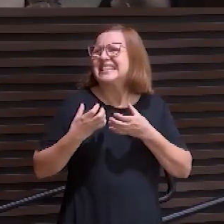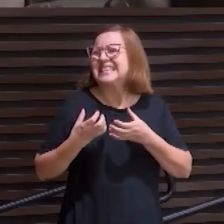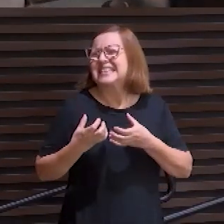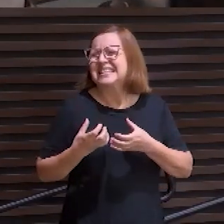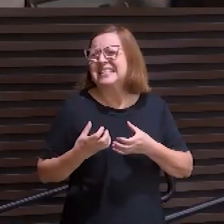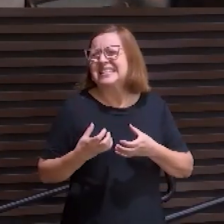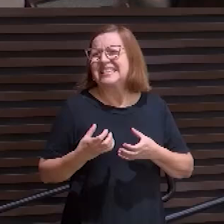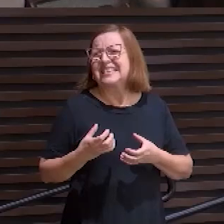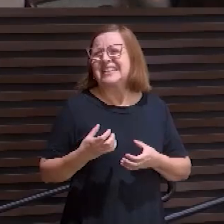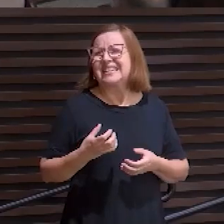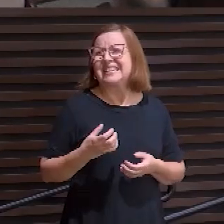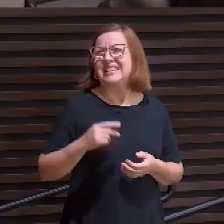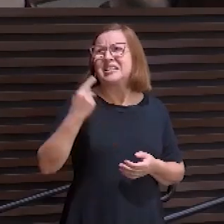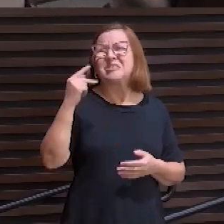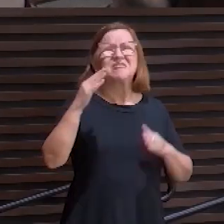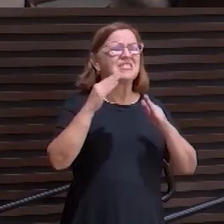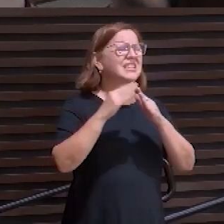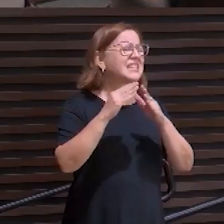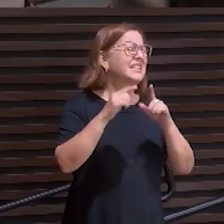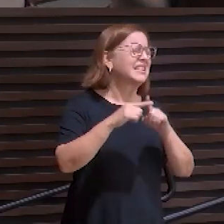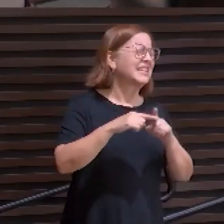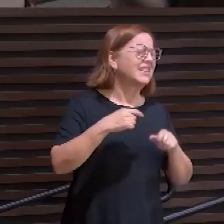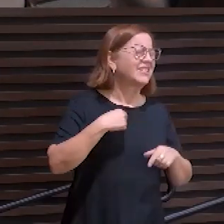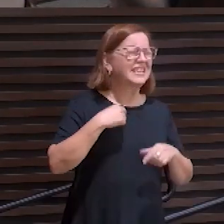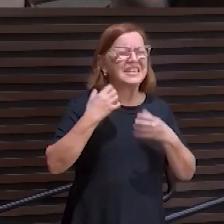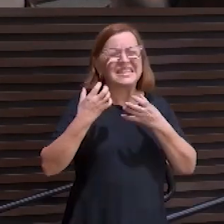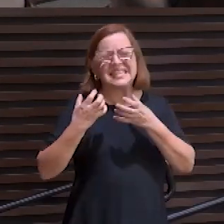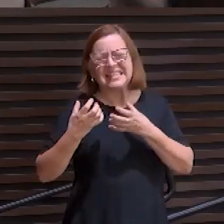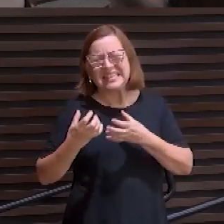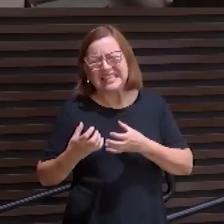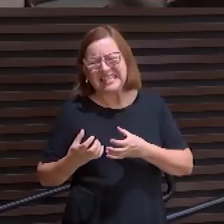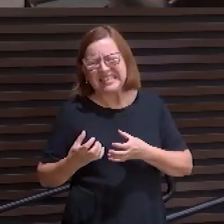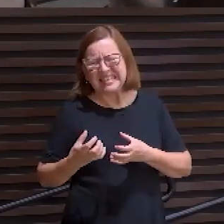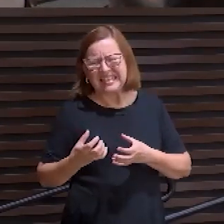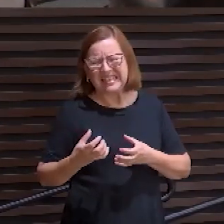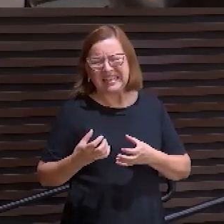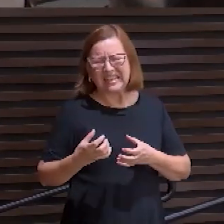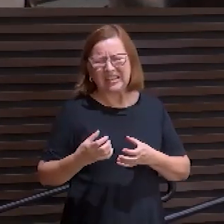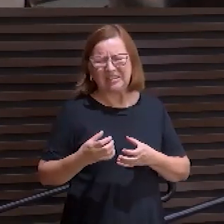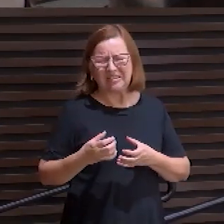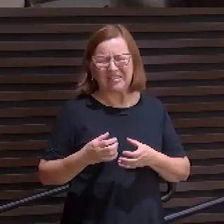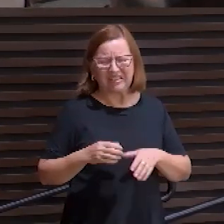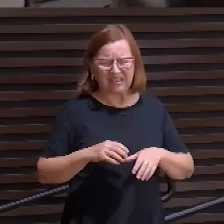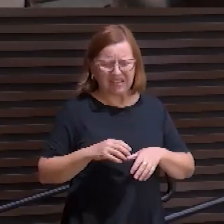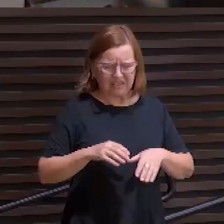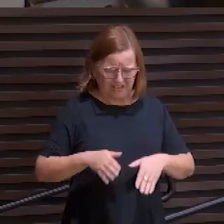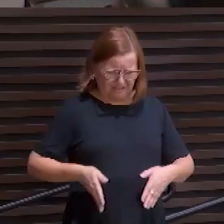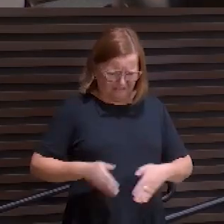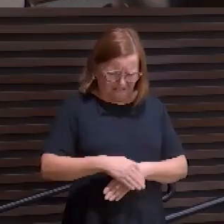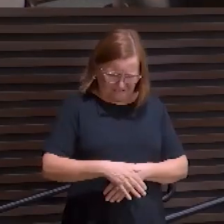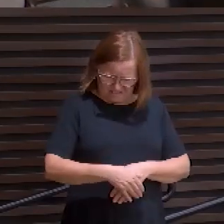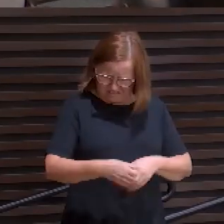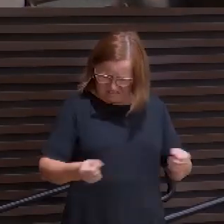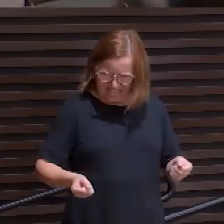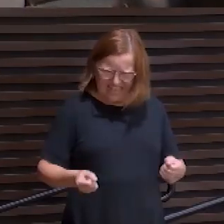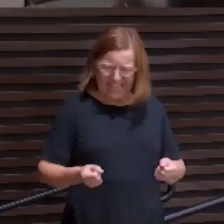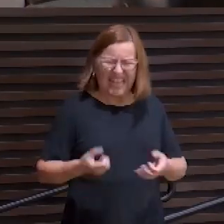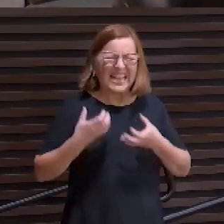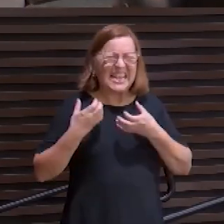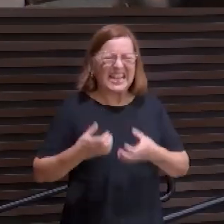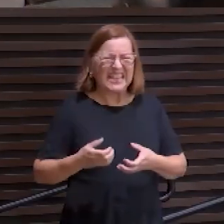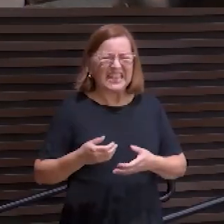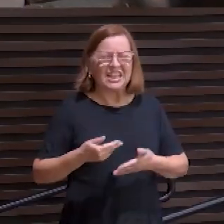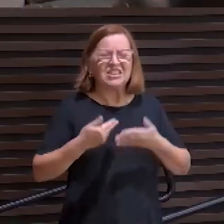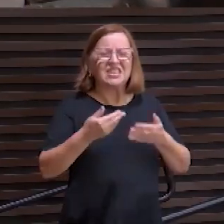cansado com a sua igreja, eu ando cansado de tirar fralda, eu ando cansado de dar mamadeira, eu